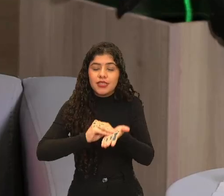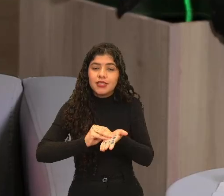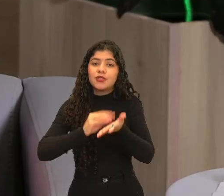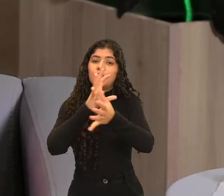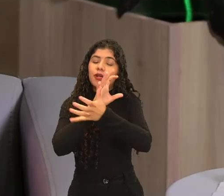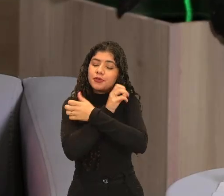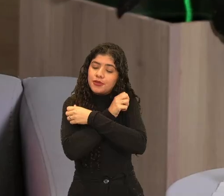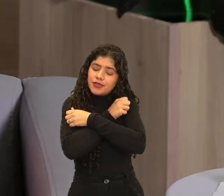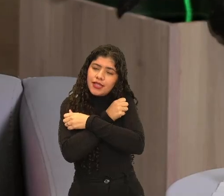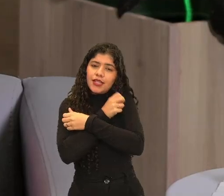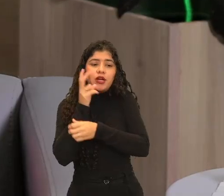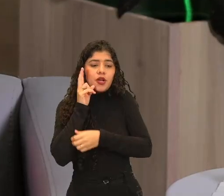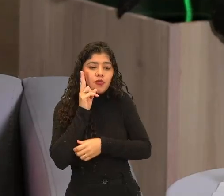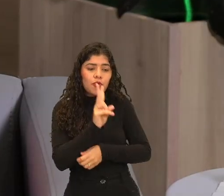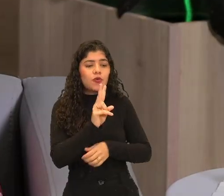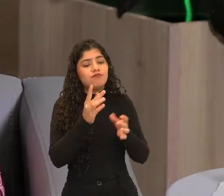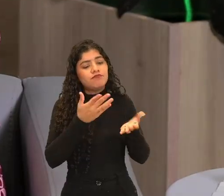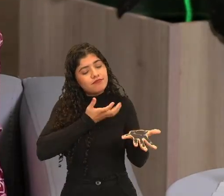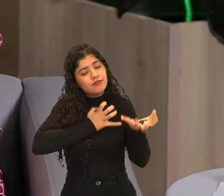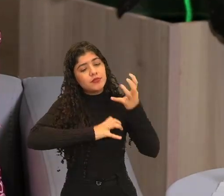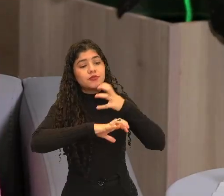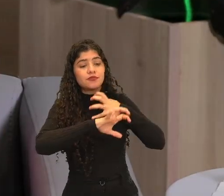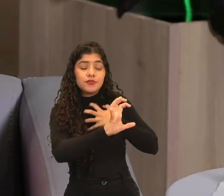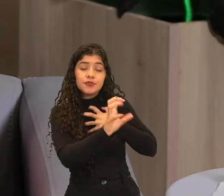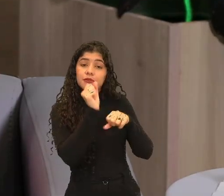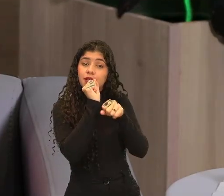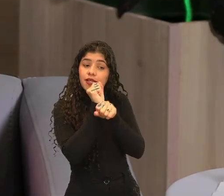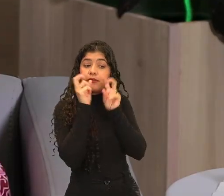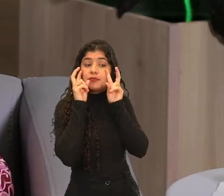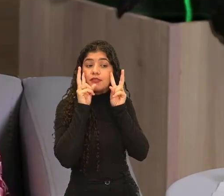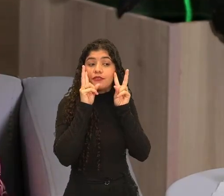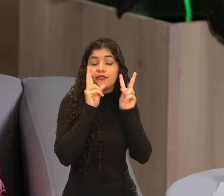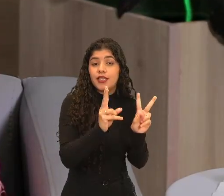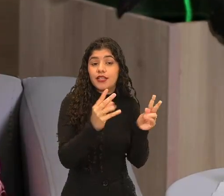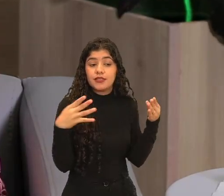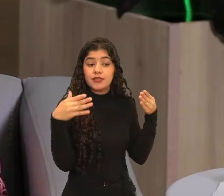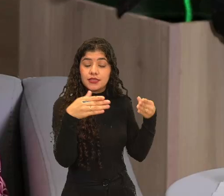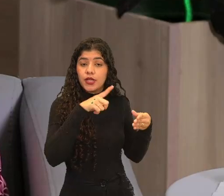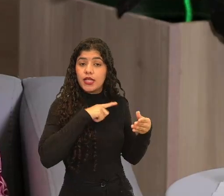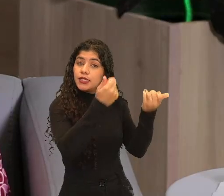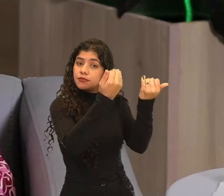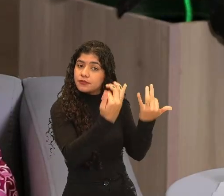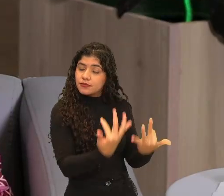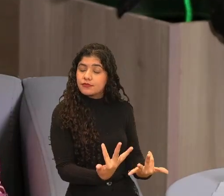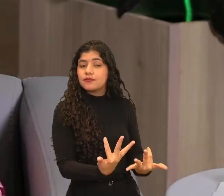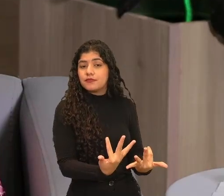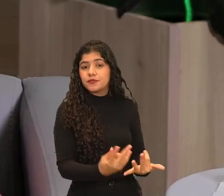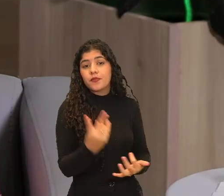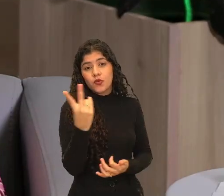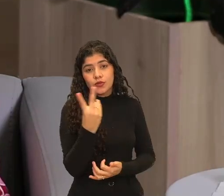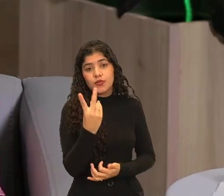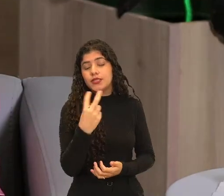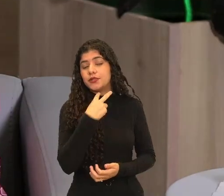acolher, o olhar para o próximo, o parar para ouvir e ver o que ele tem a te dizer, né? Então, são duas coisas